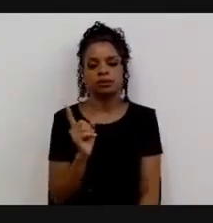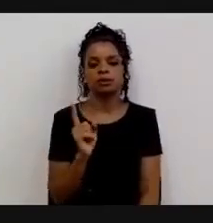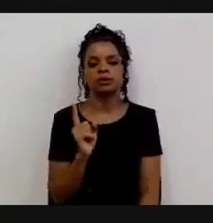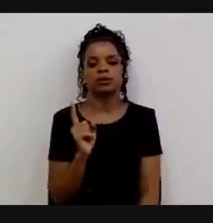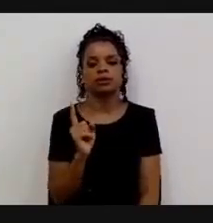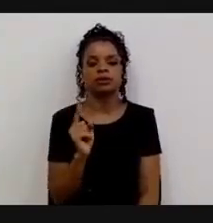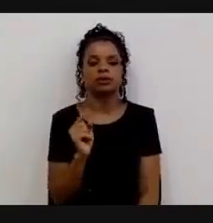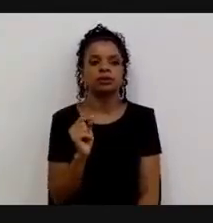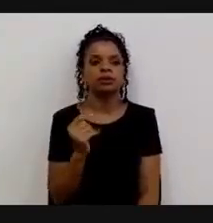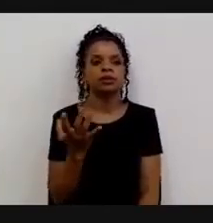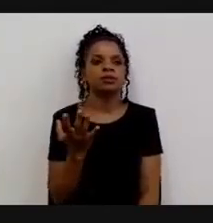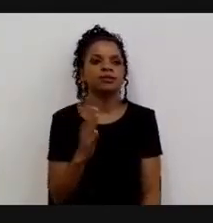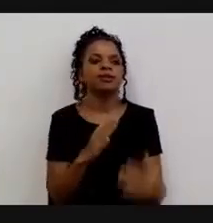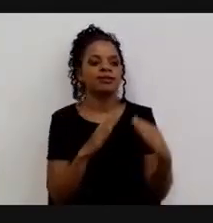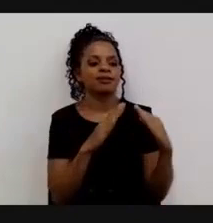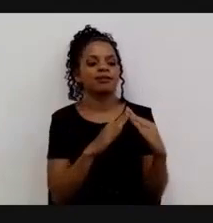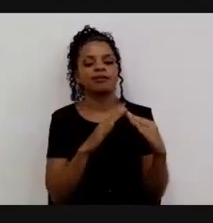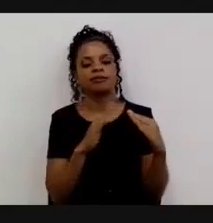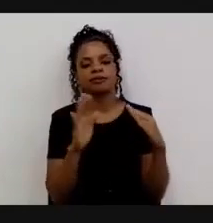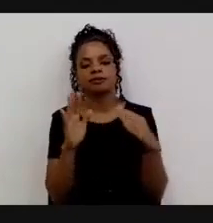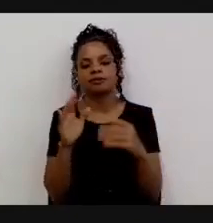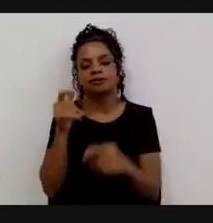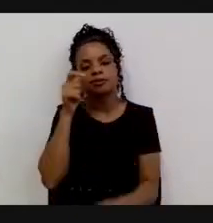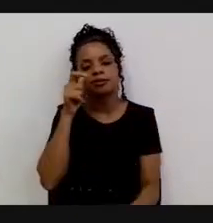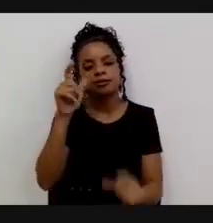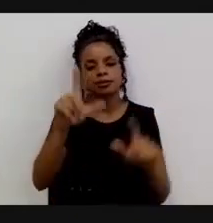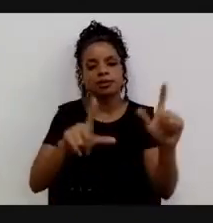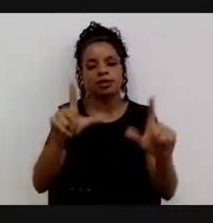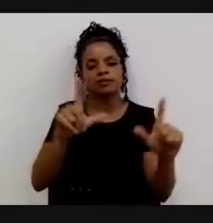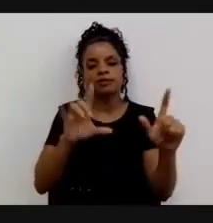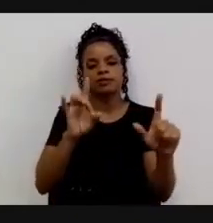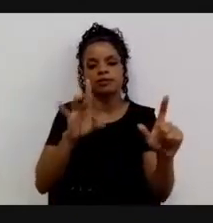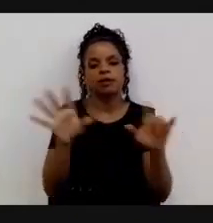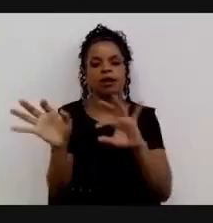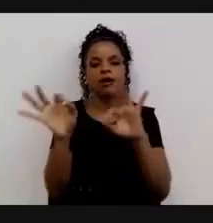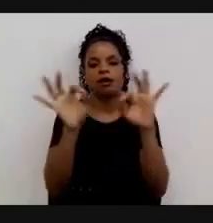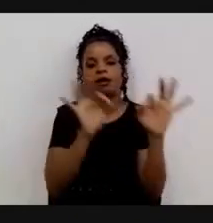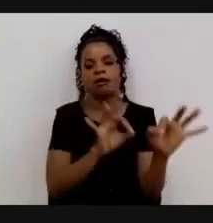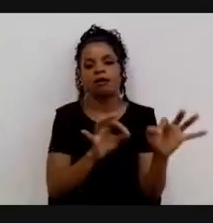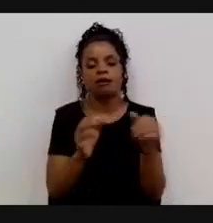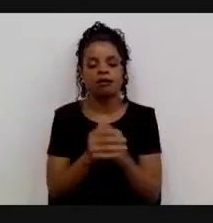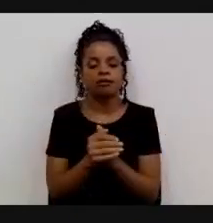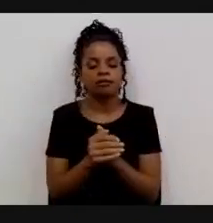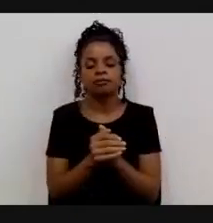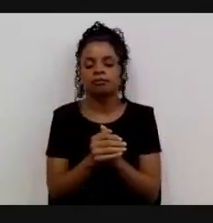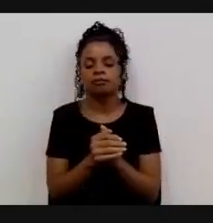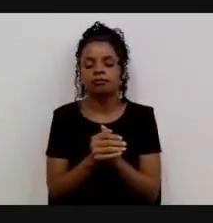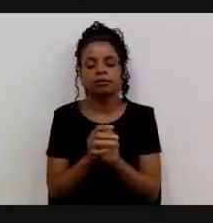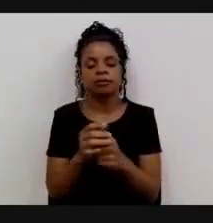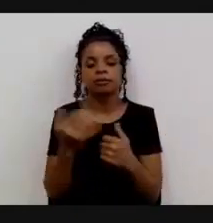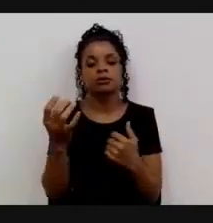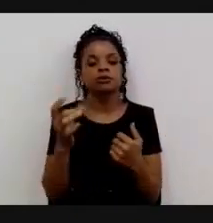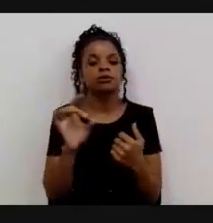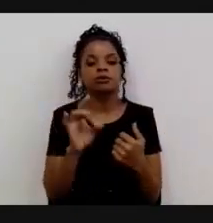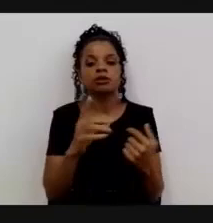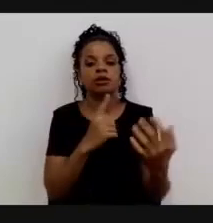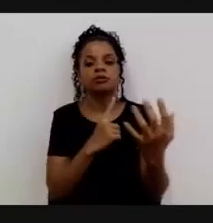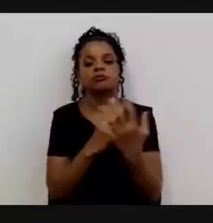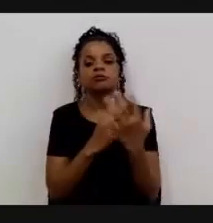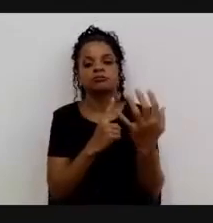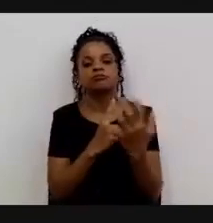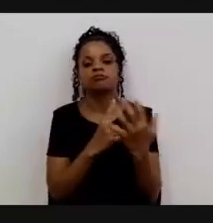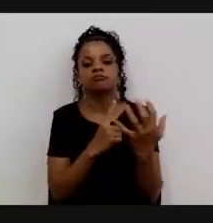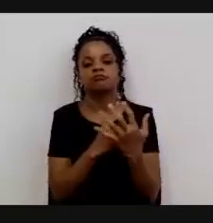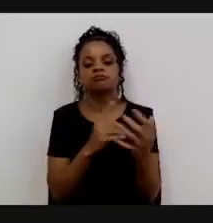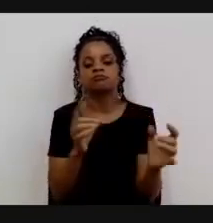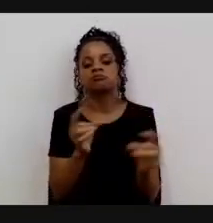está em casa, assistindo televisão, vendo um parlamentar falar ali. A gente só recebe a informação já mastigadinha